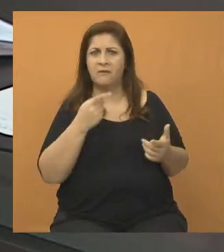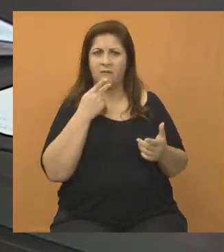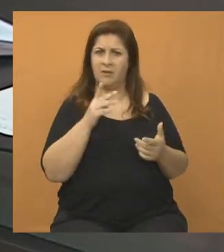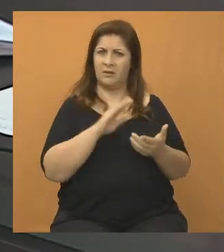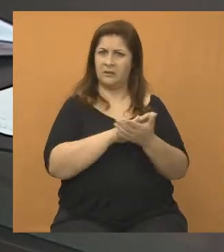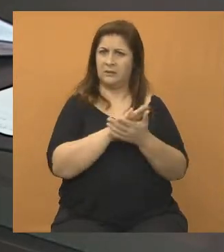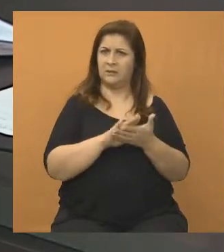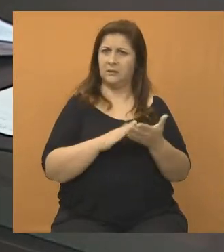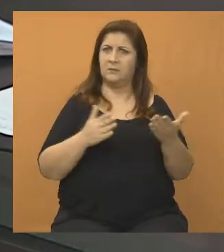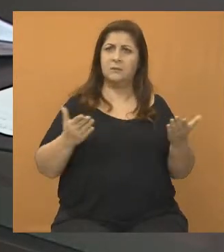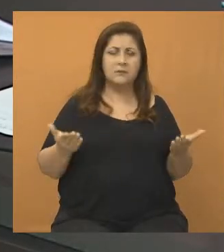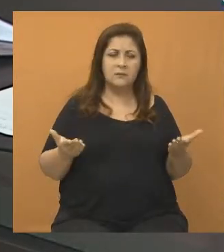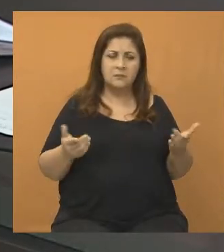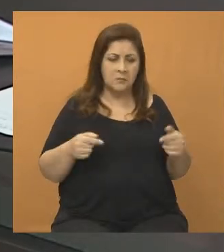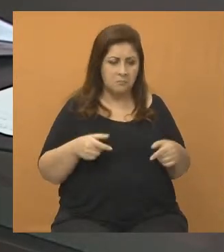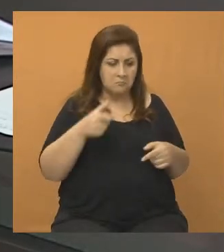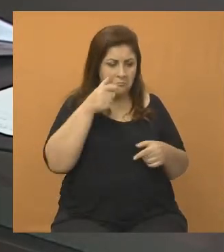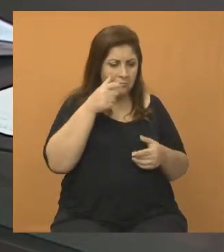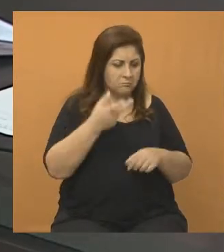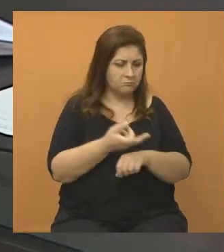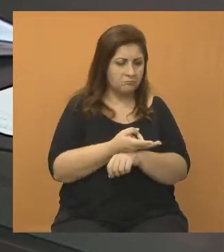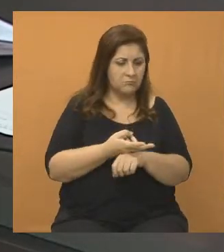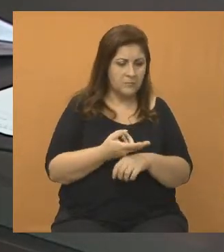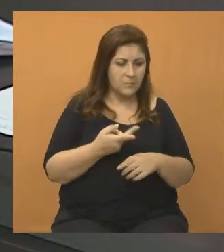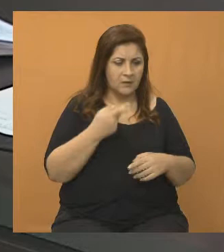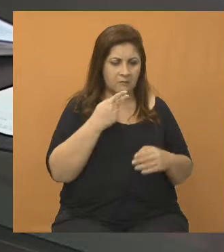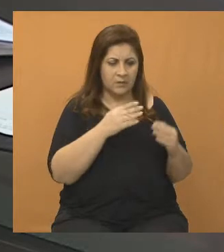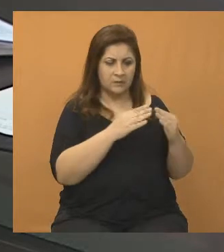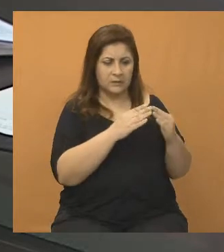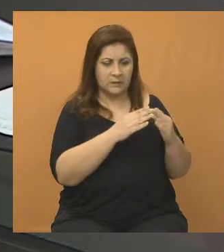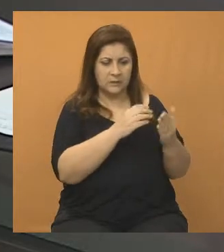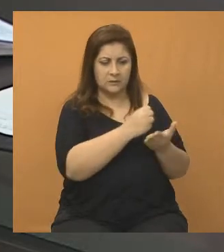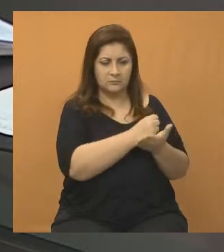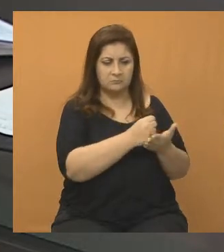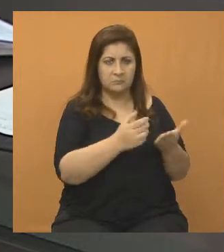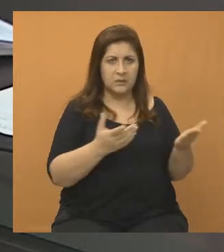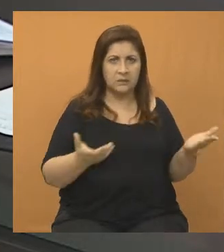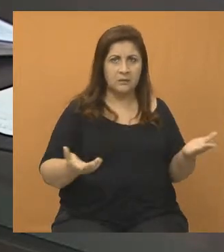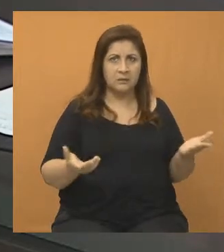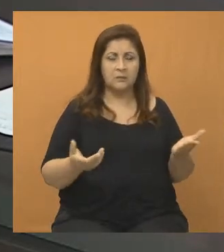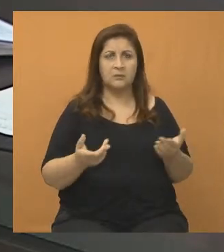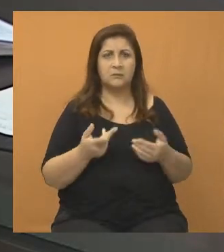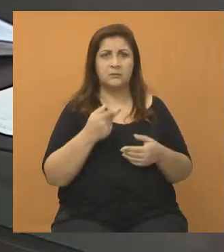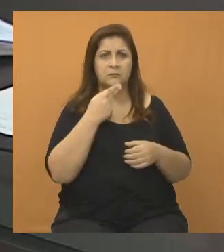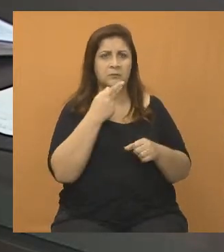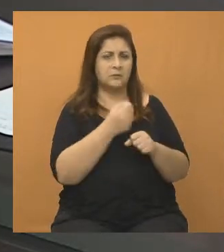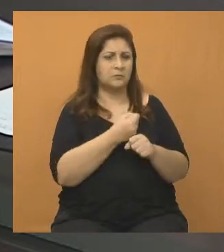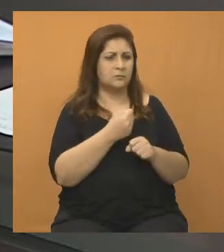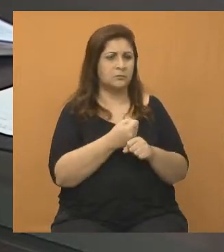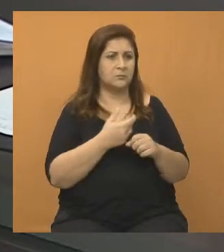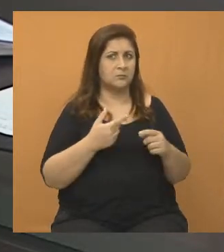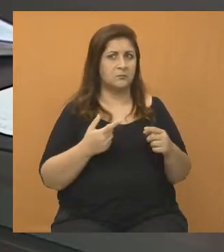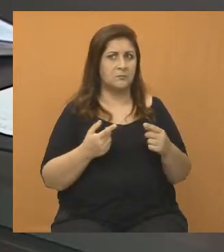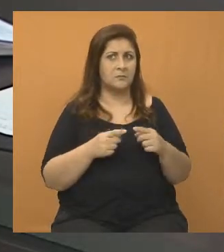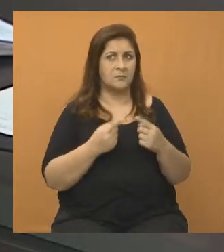mencionada aqui, né? A gente fala da casa de passagem, aqui menção de construção, mas acredito que seja reforma e